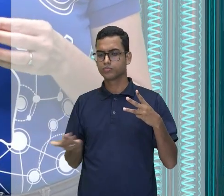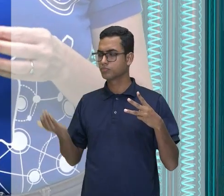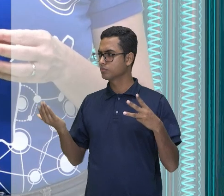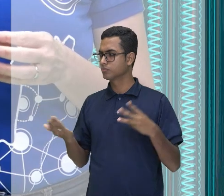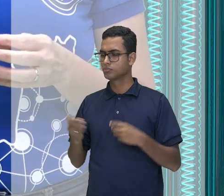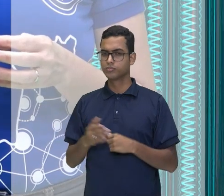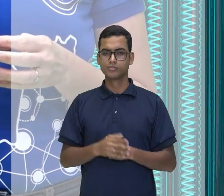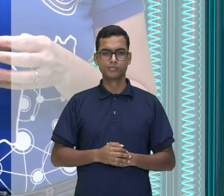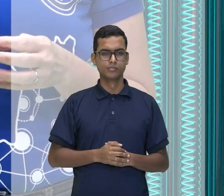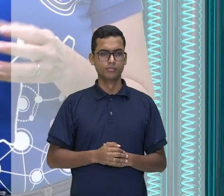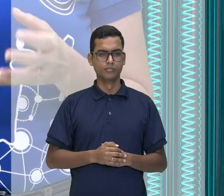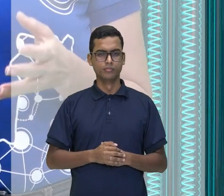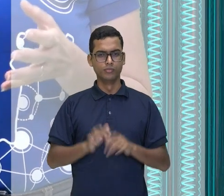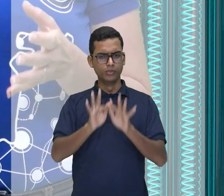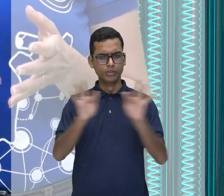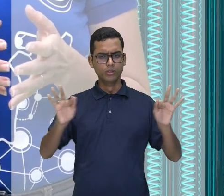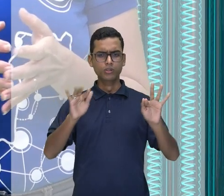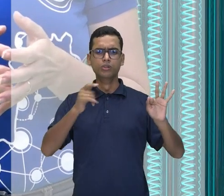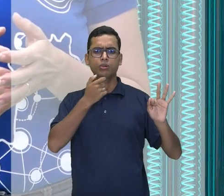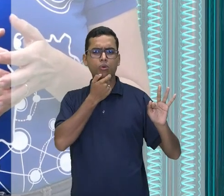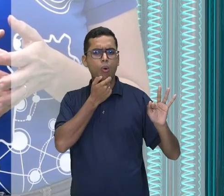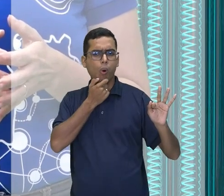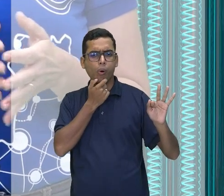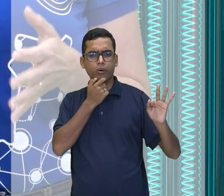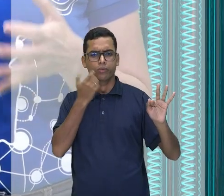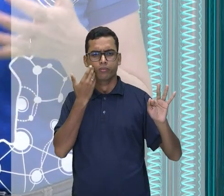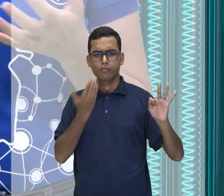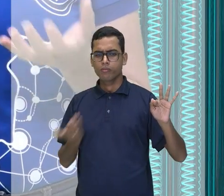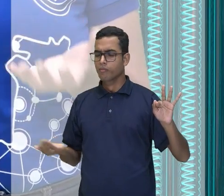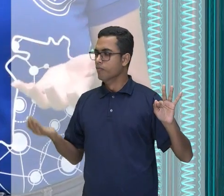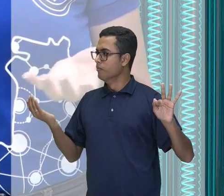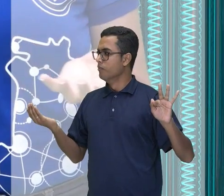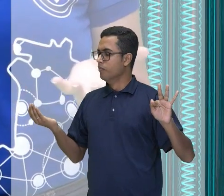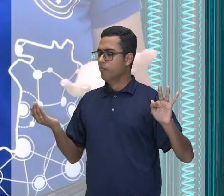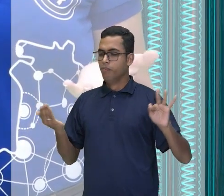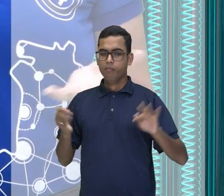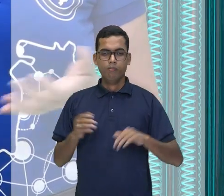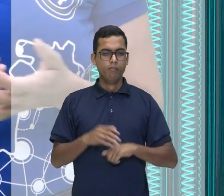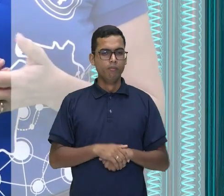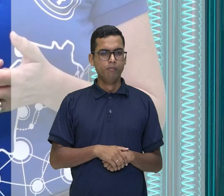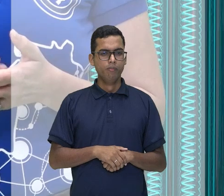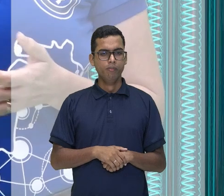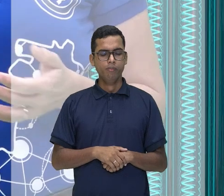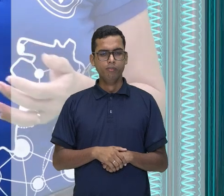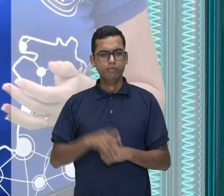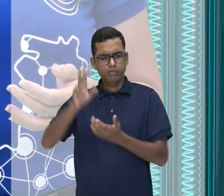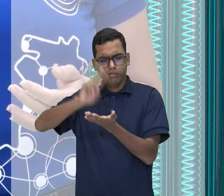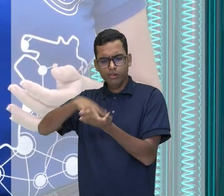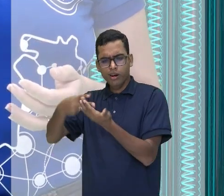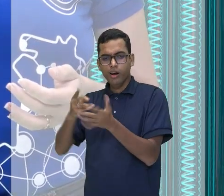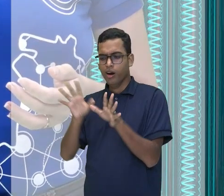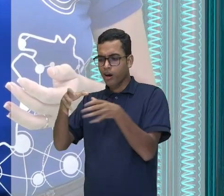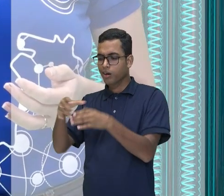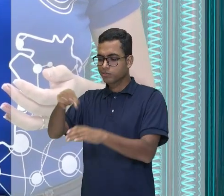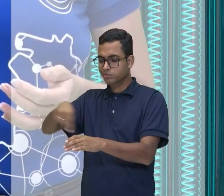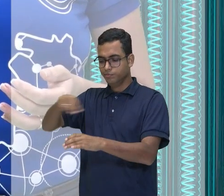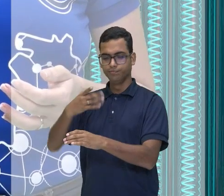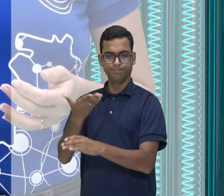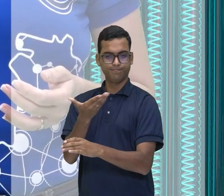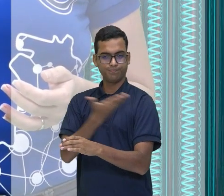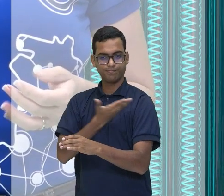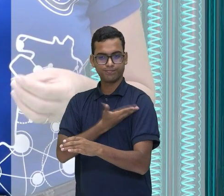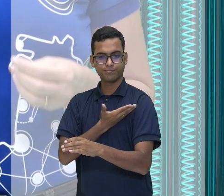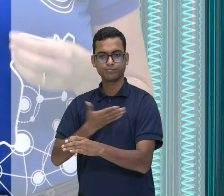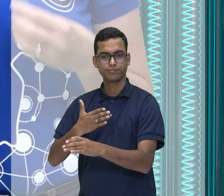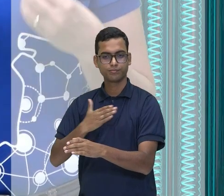Here are my friends. Here are my friends. Aqui estão os meus friends, os meus amigos. I love to